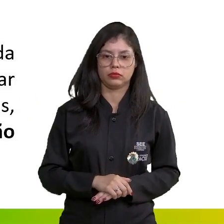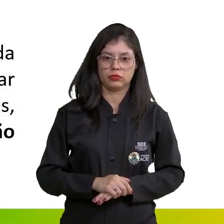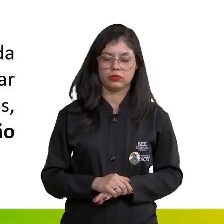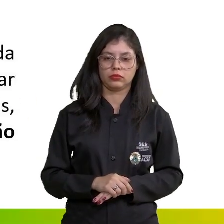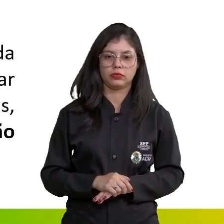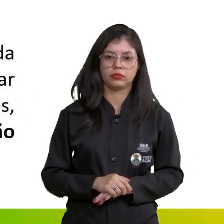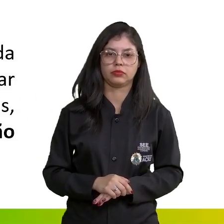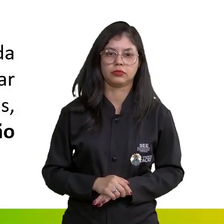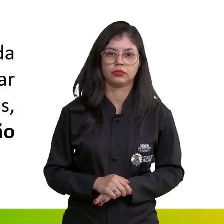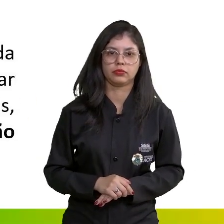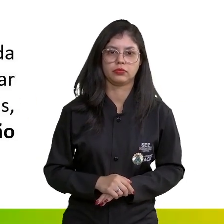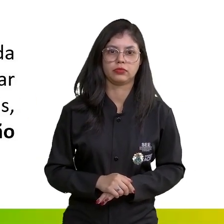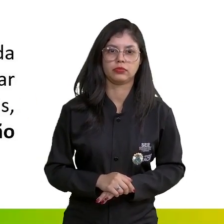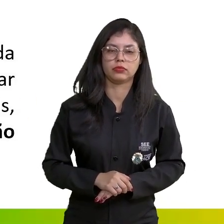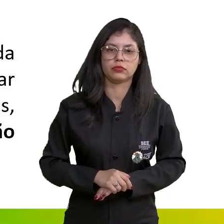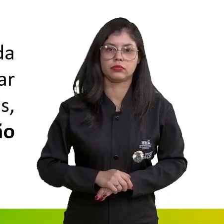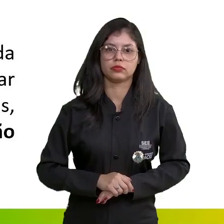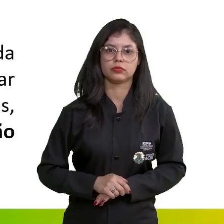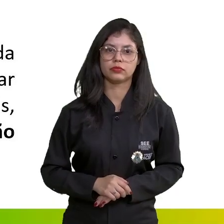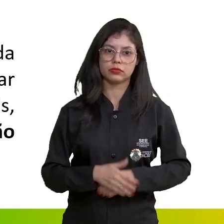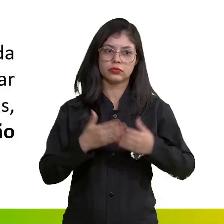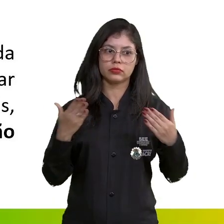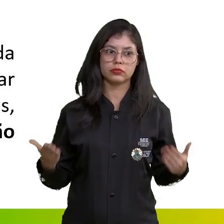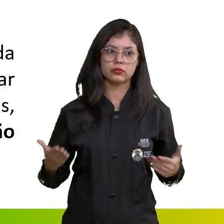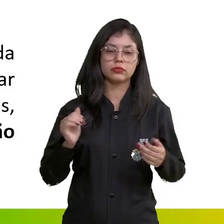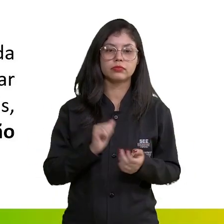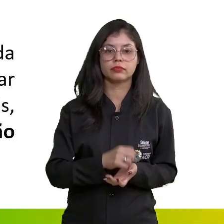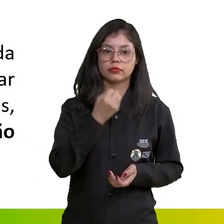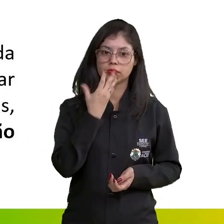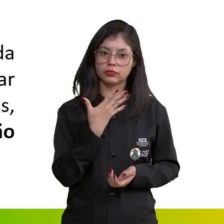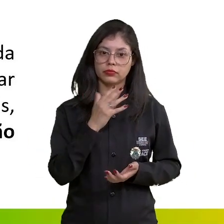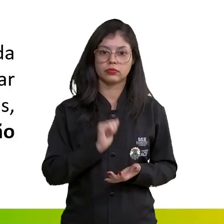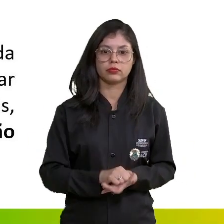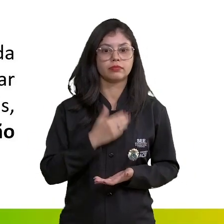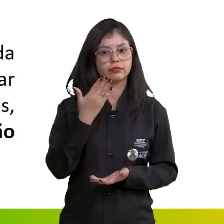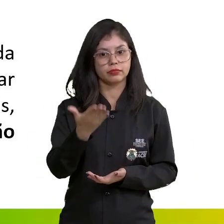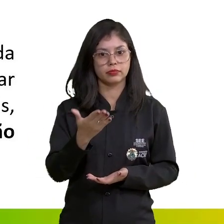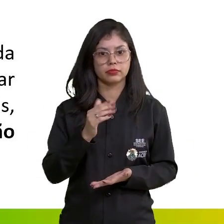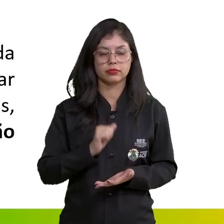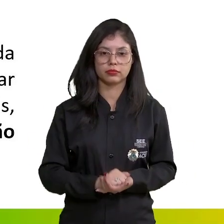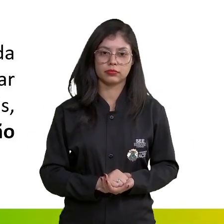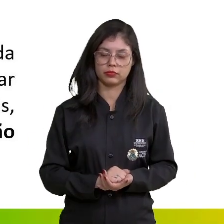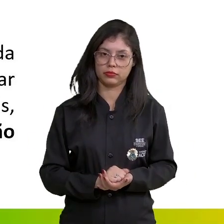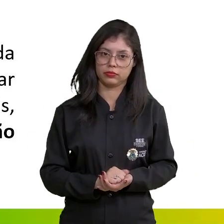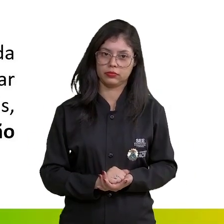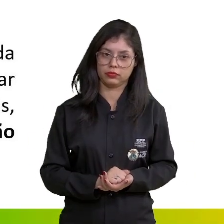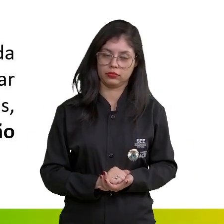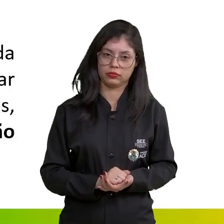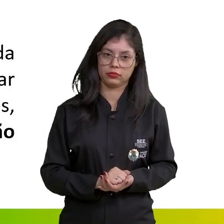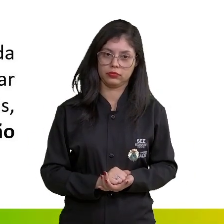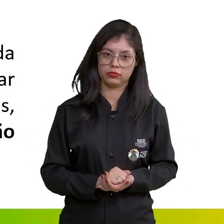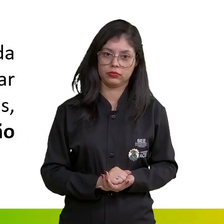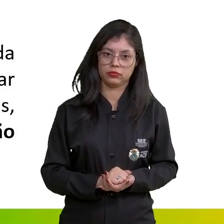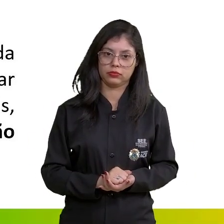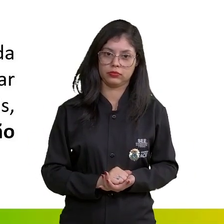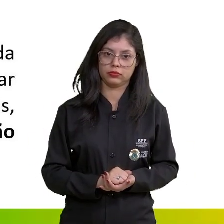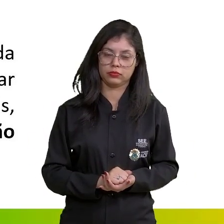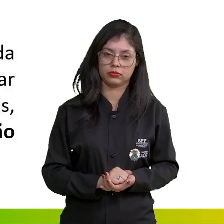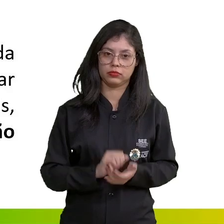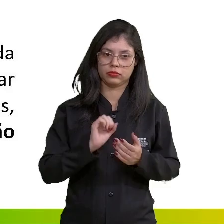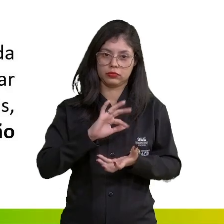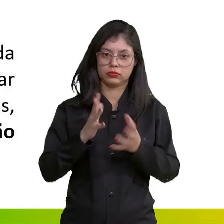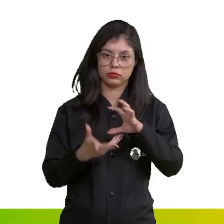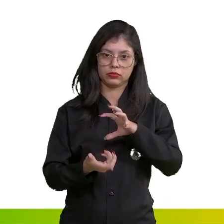redução da poluição, pessoal. Bom, então é isso aí, né, o